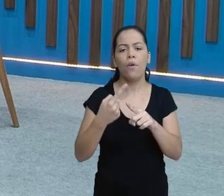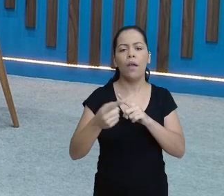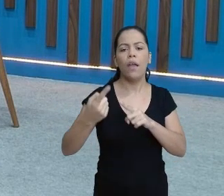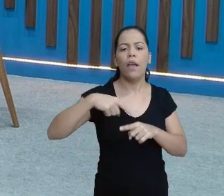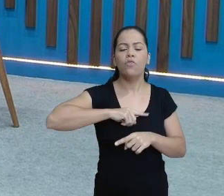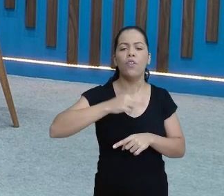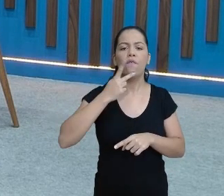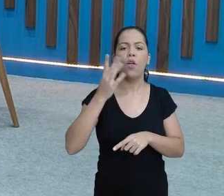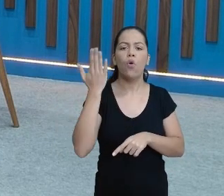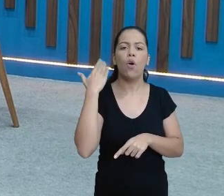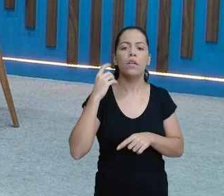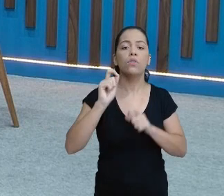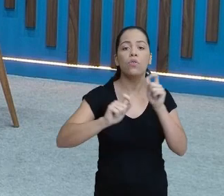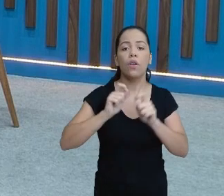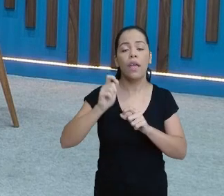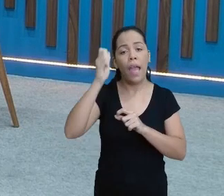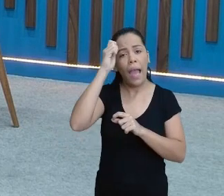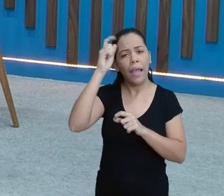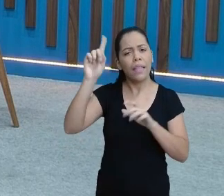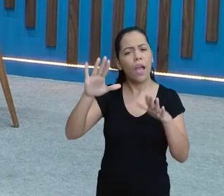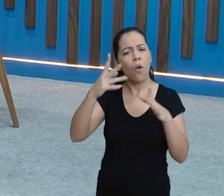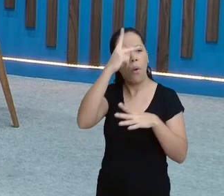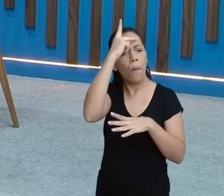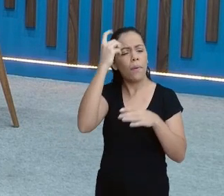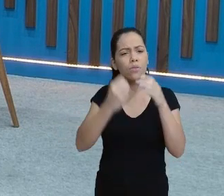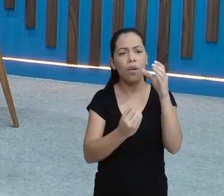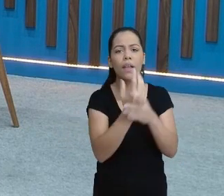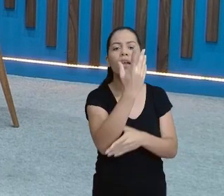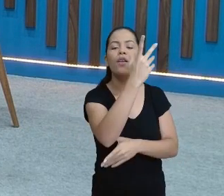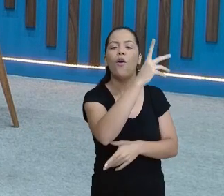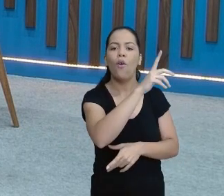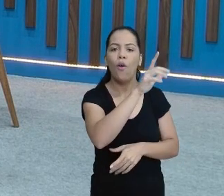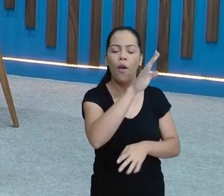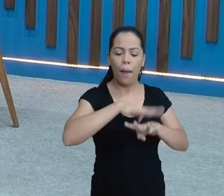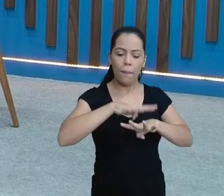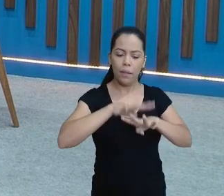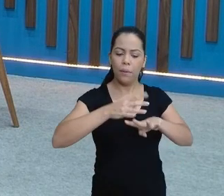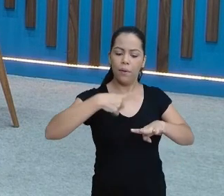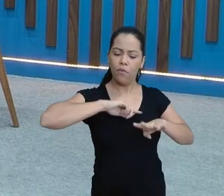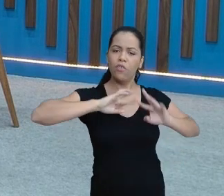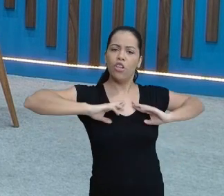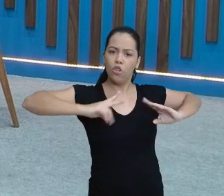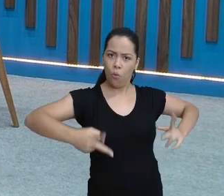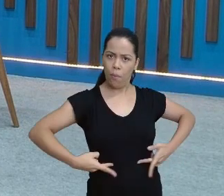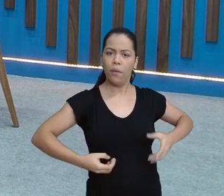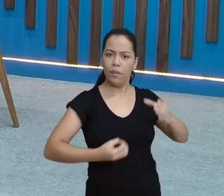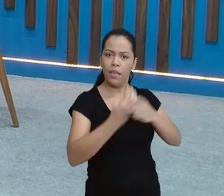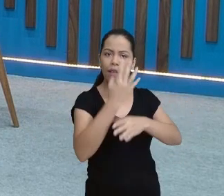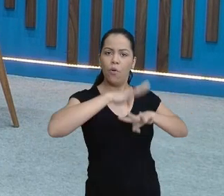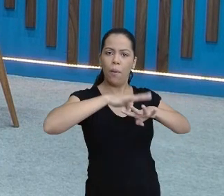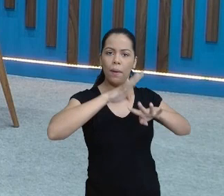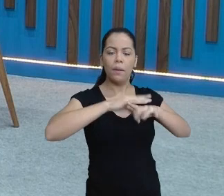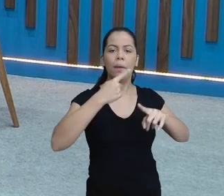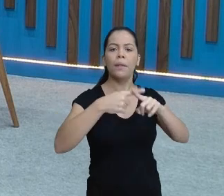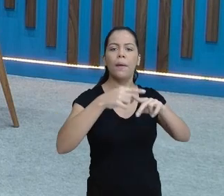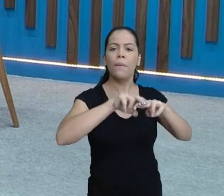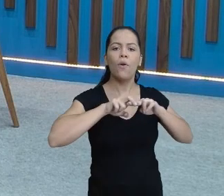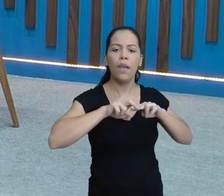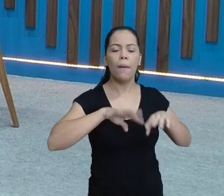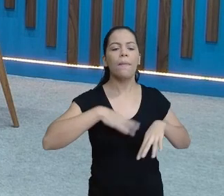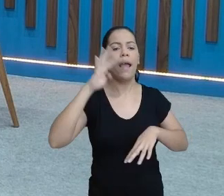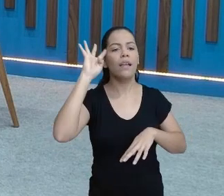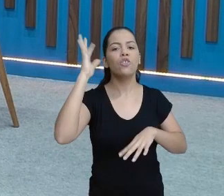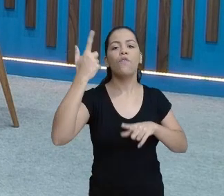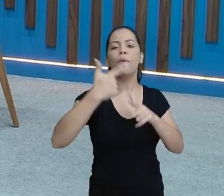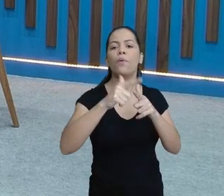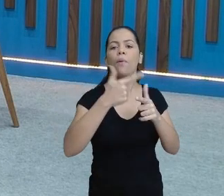anterior a ideia de que quem inventou a matemática? Fomos nós, seres humanos, que inventamos a matemática para resolver problemas.